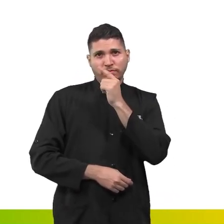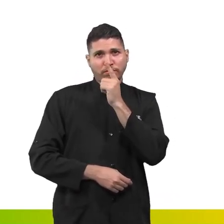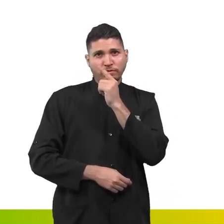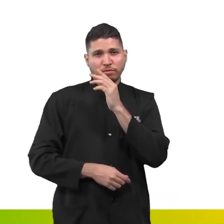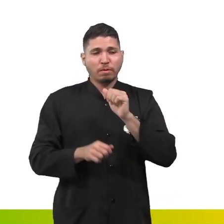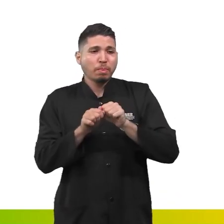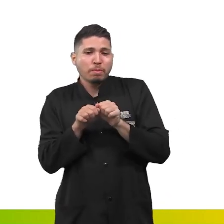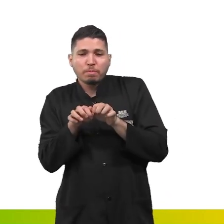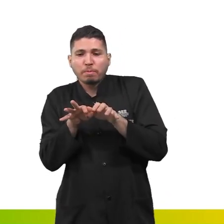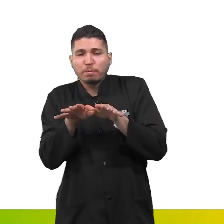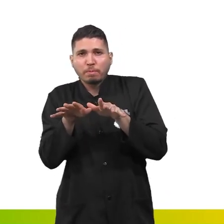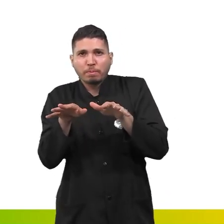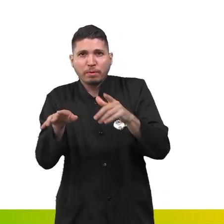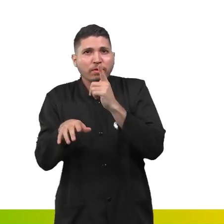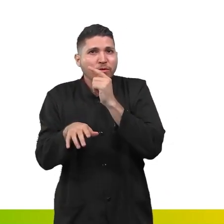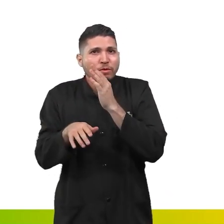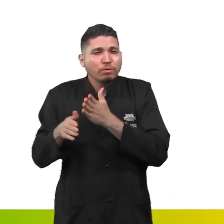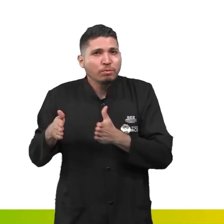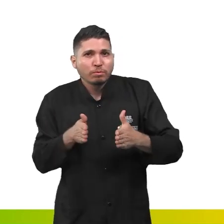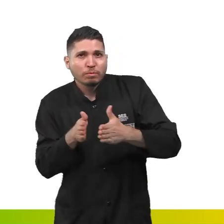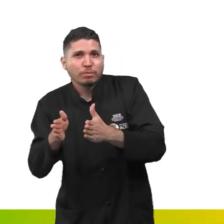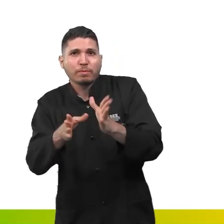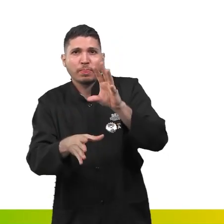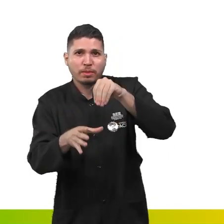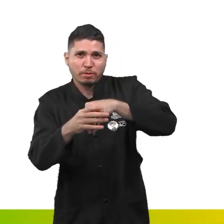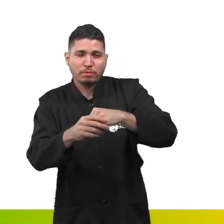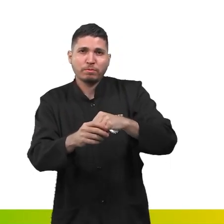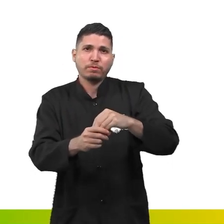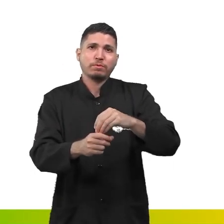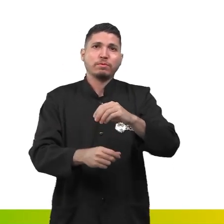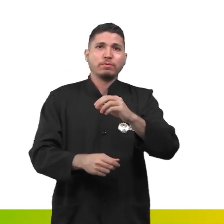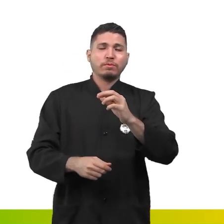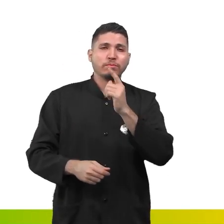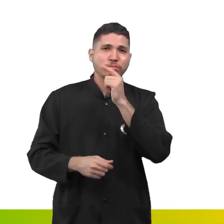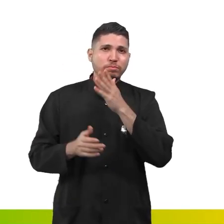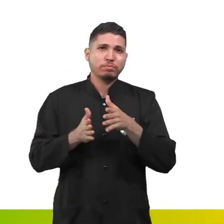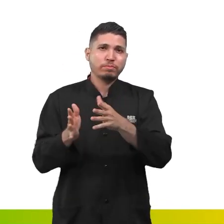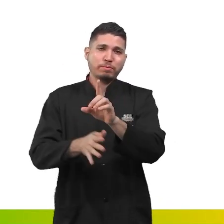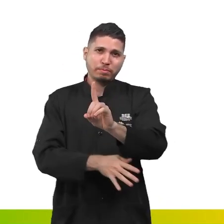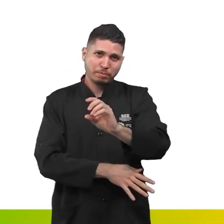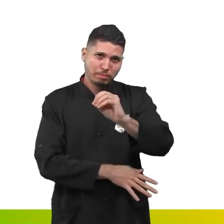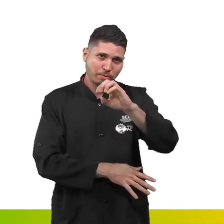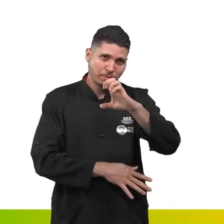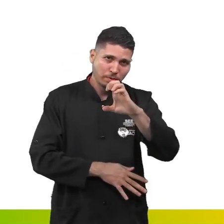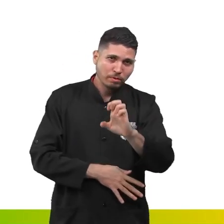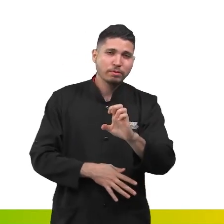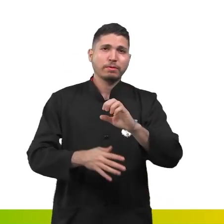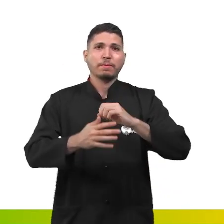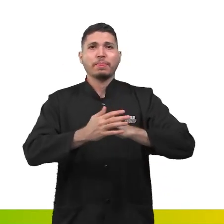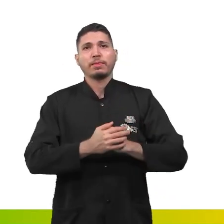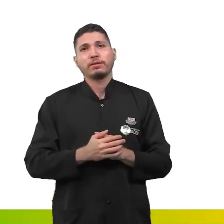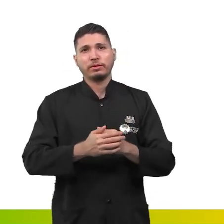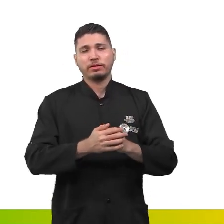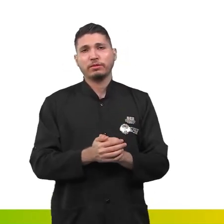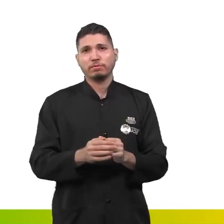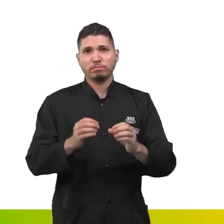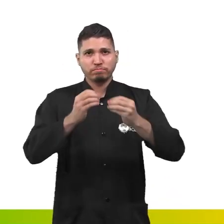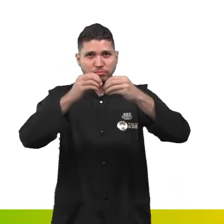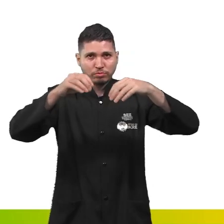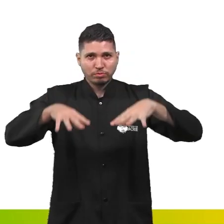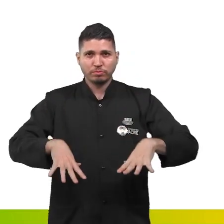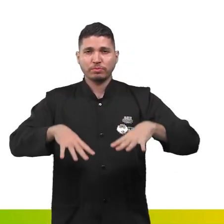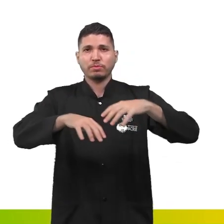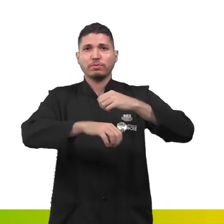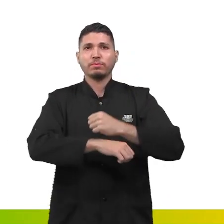Doce. O impacto, pessoal, para a fauna, os animais, e para a flora, a cobertura